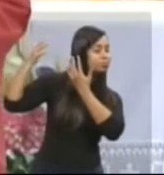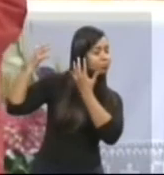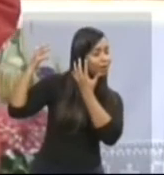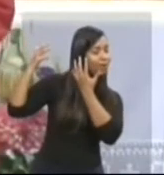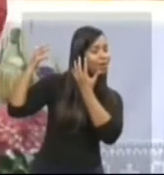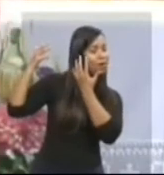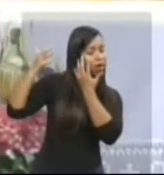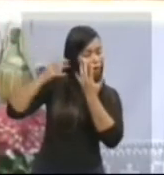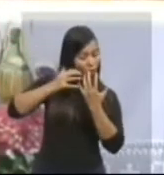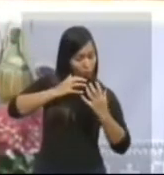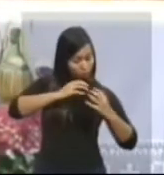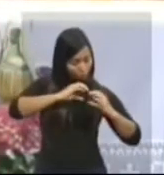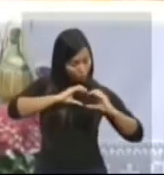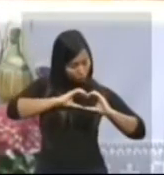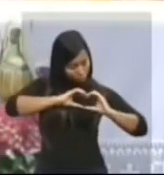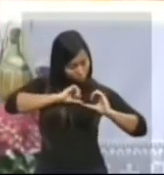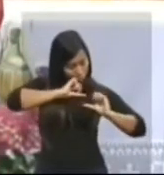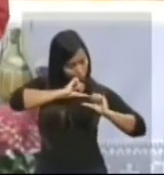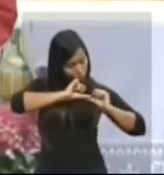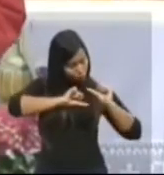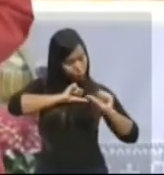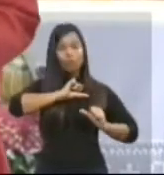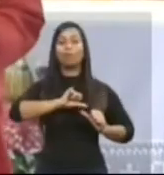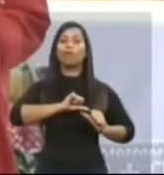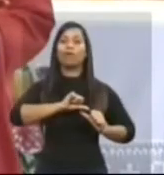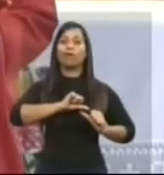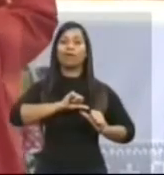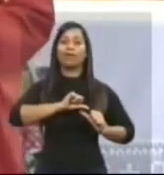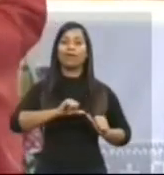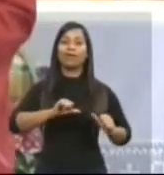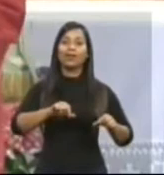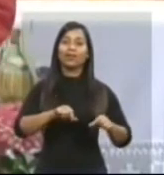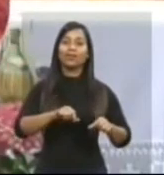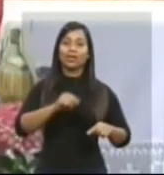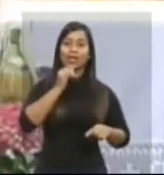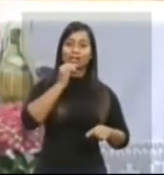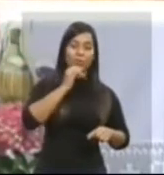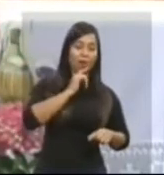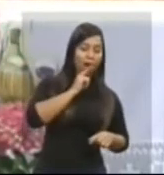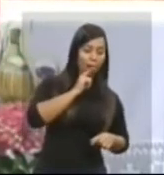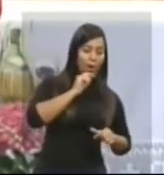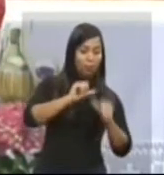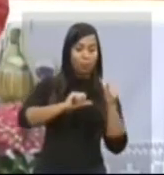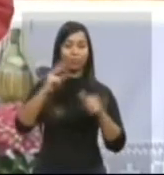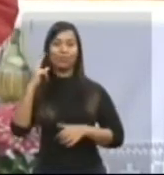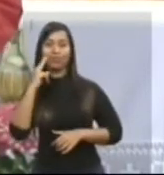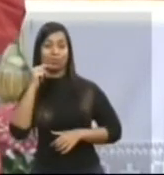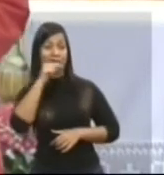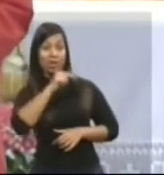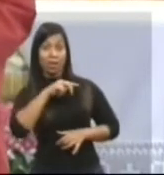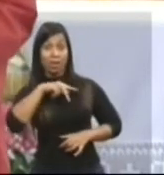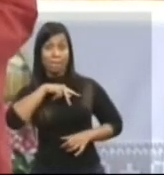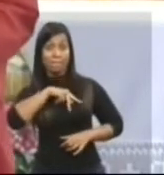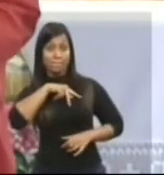e transformou a sua vida como de água para o vinho.